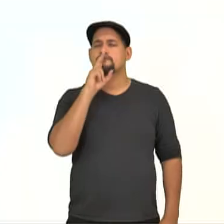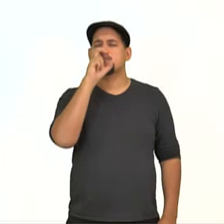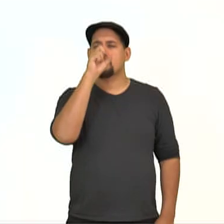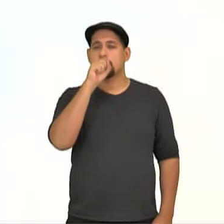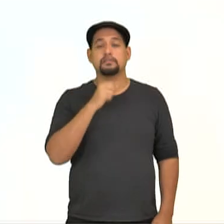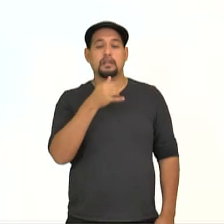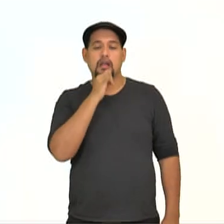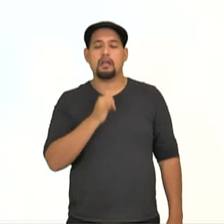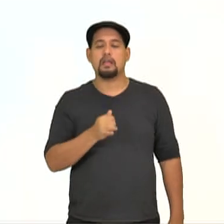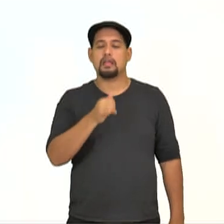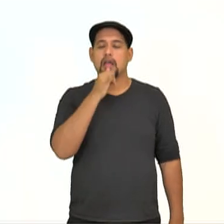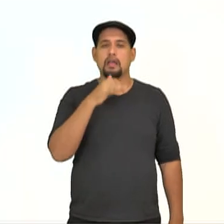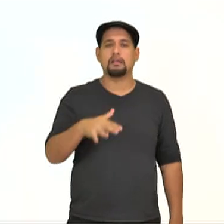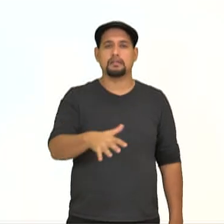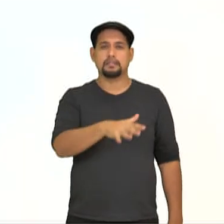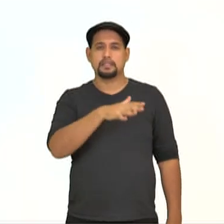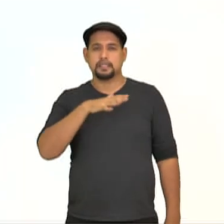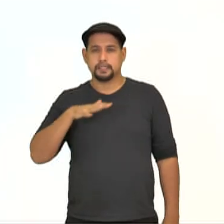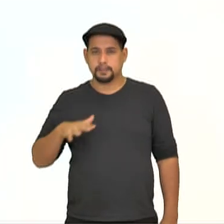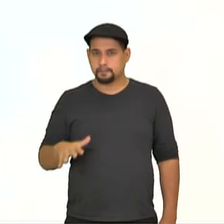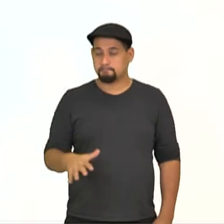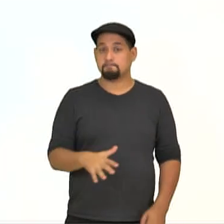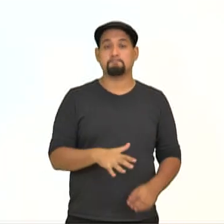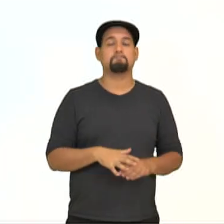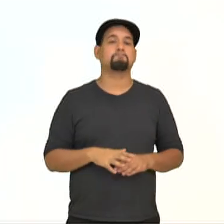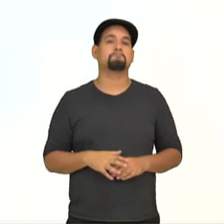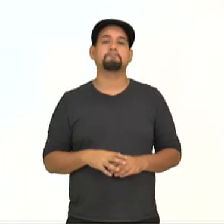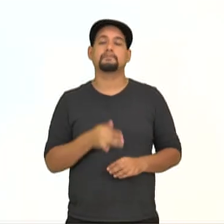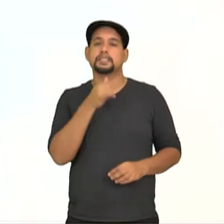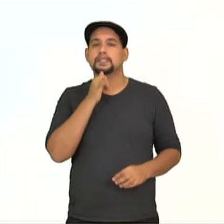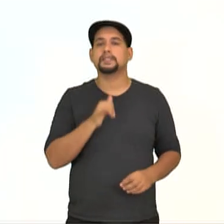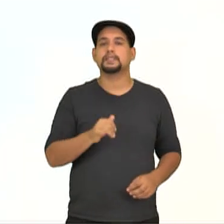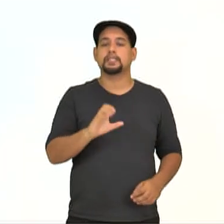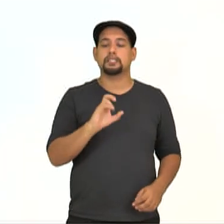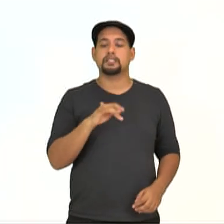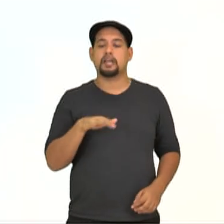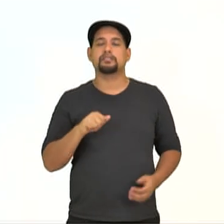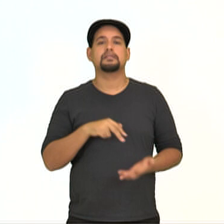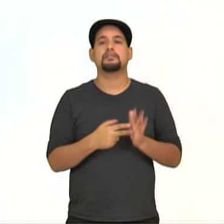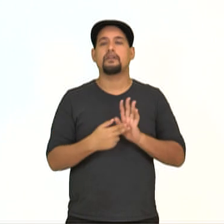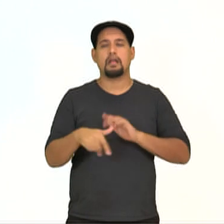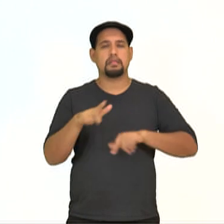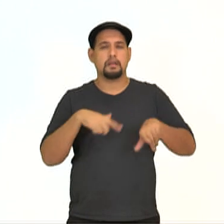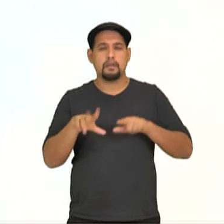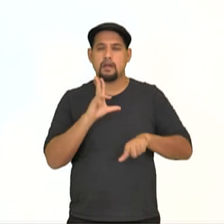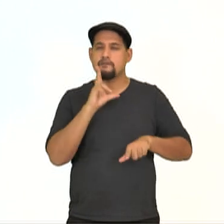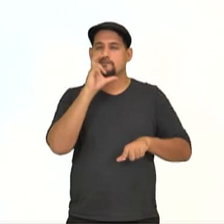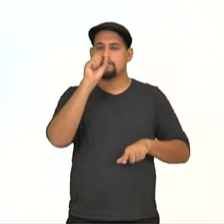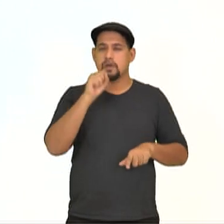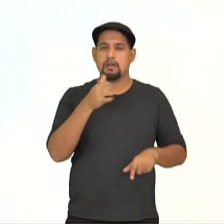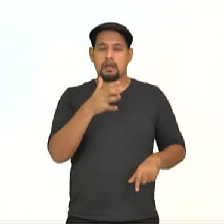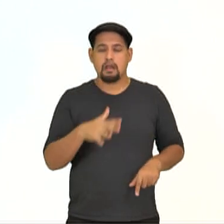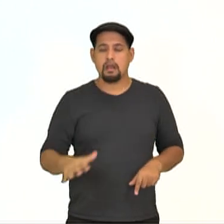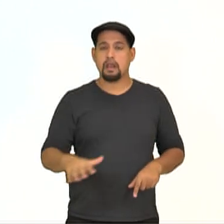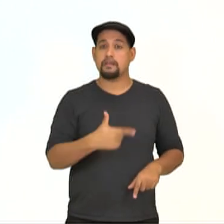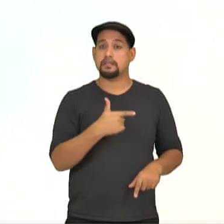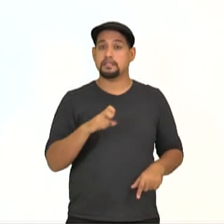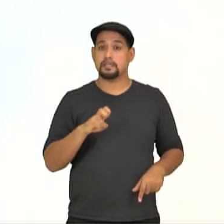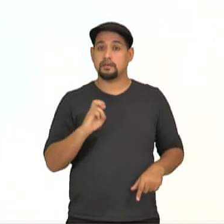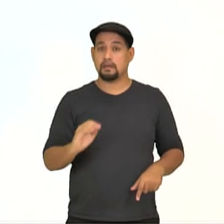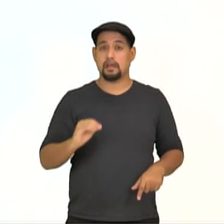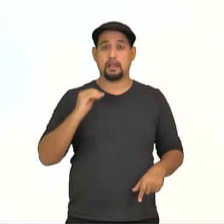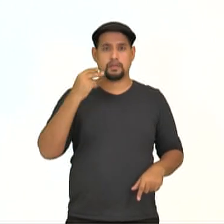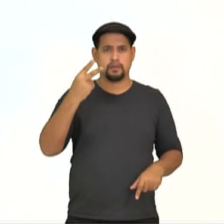energia cinética vai ser a força vezes deslocamento. Então, a energia cinética vai ser o trabalho, né, que é força vezes deslocamento, 25 vezes